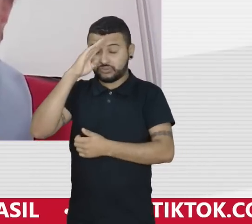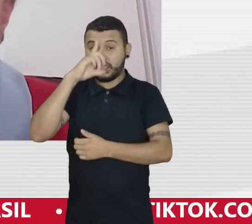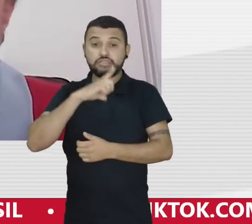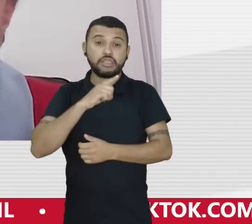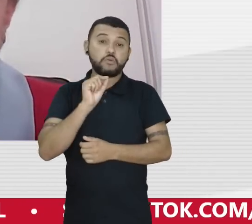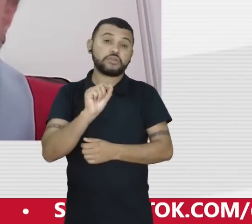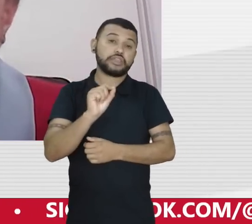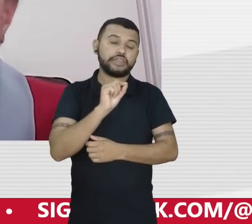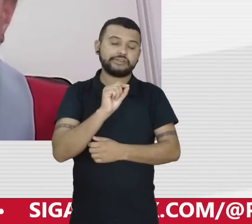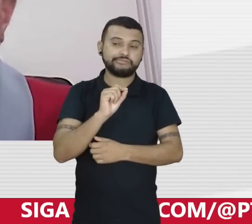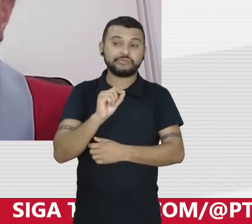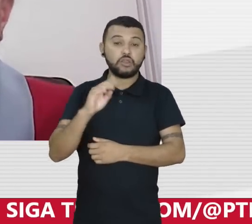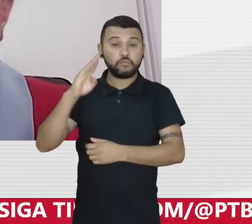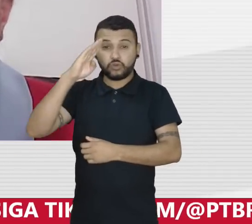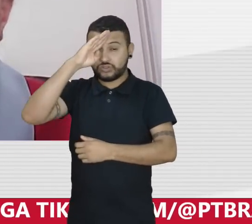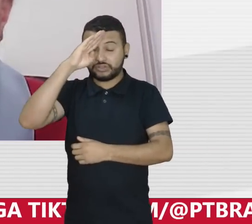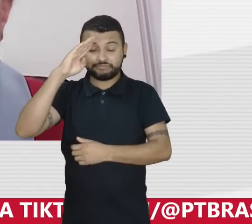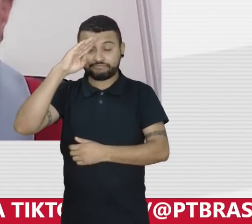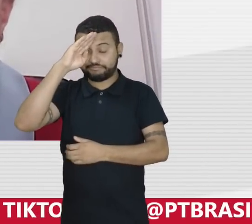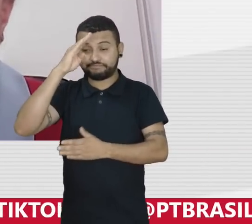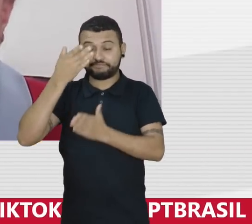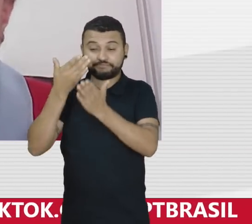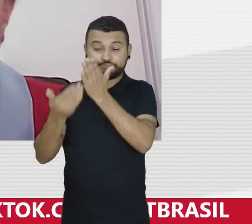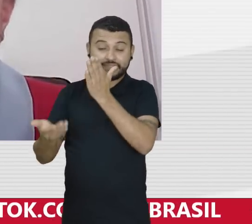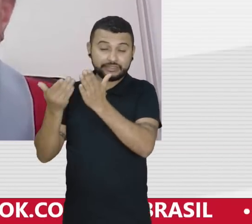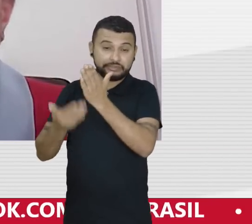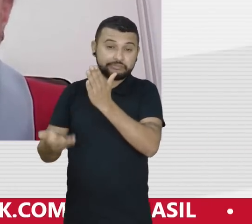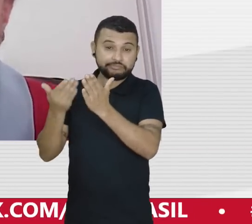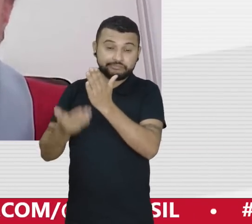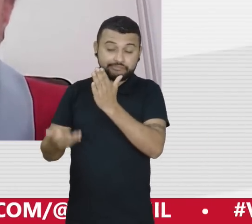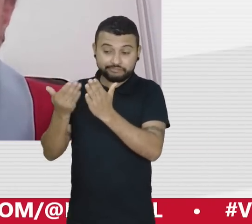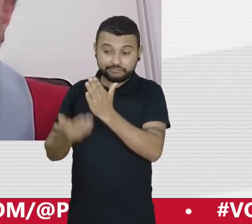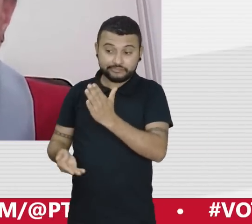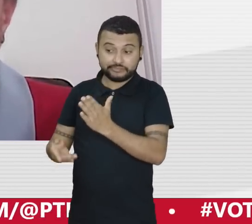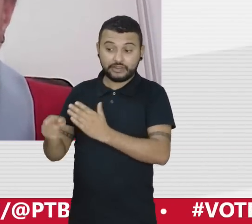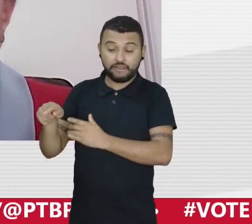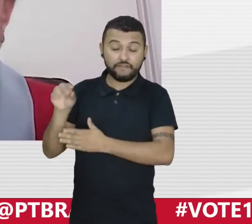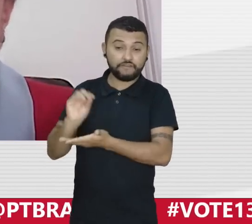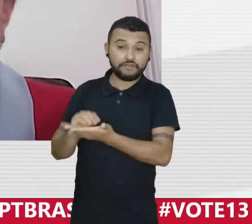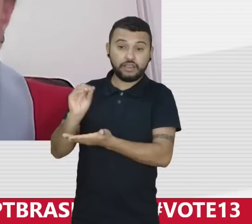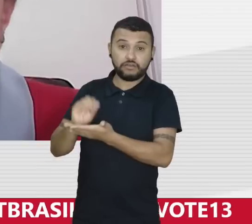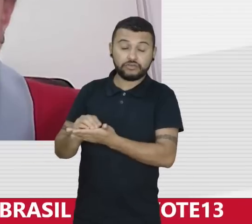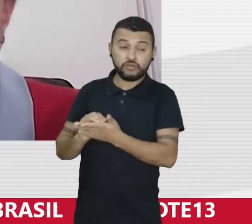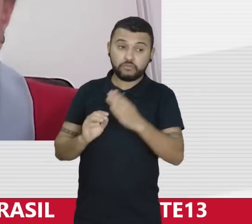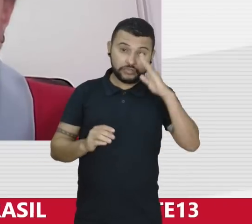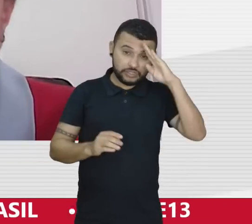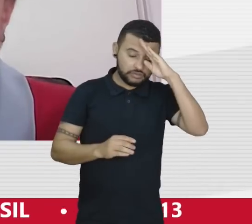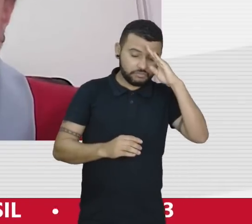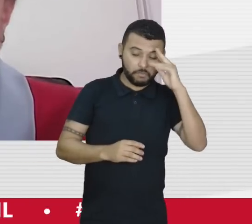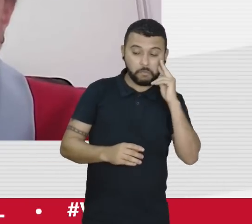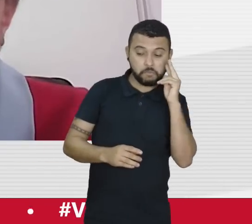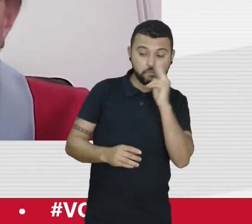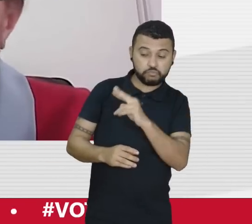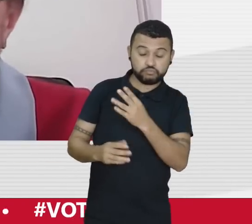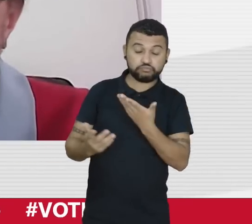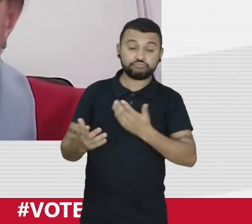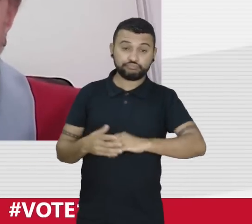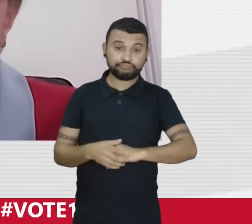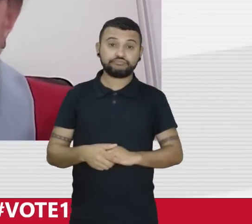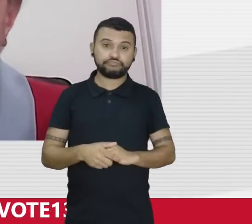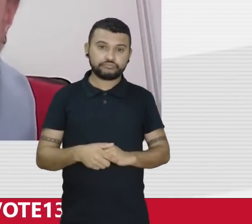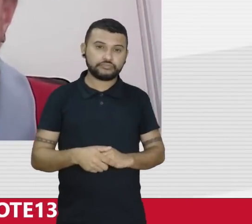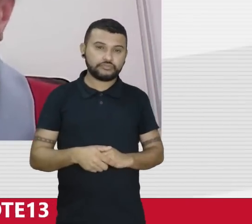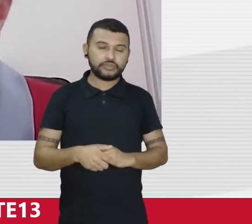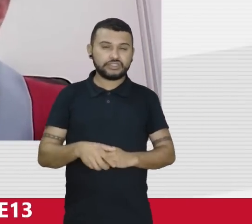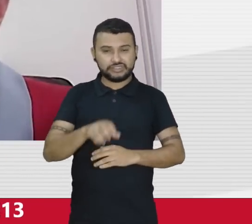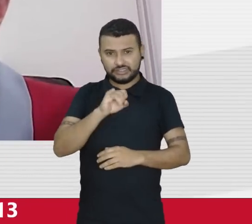um descrédito do Bolsonaro que começa a entrar fortemente nas Forças Armadas. Né? Se